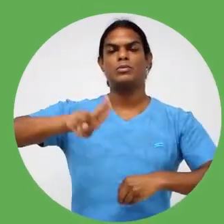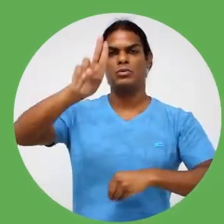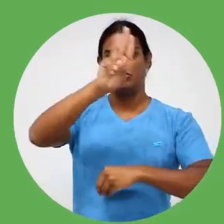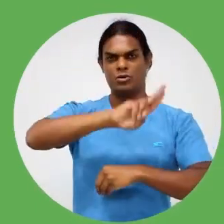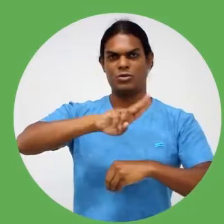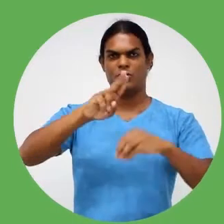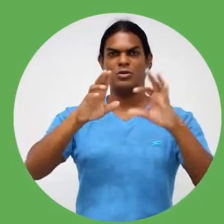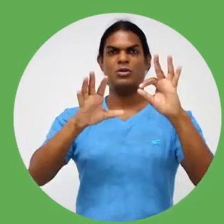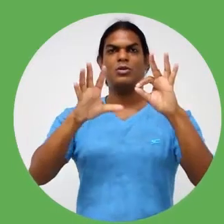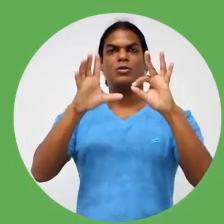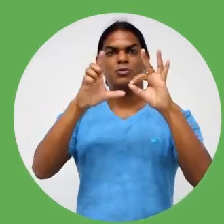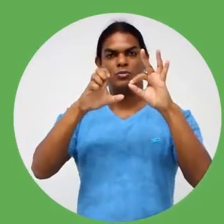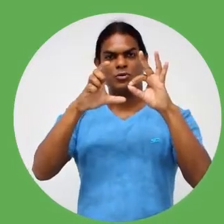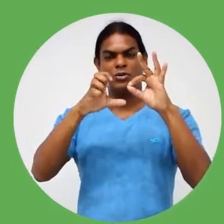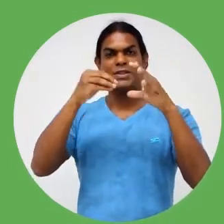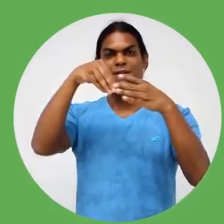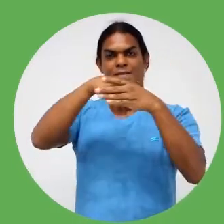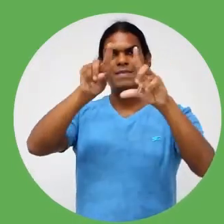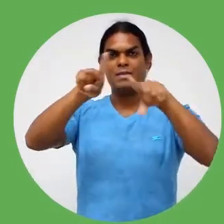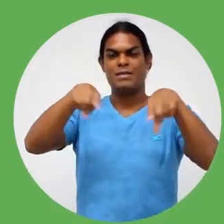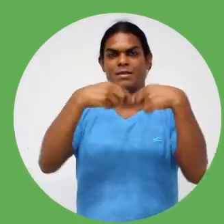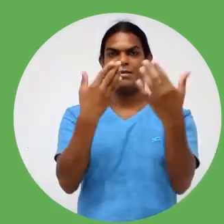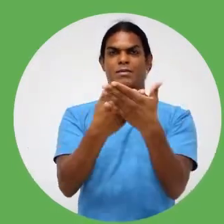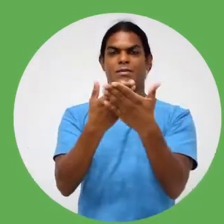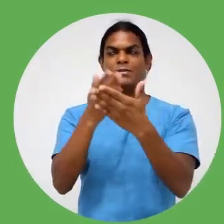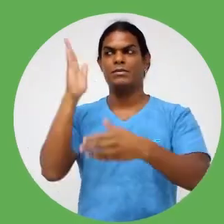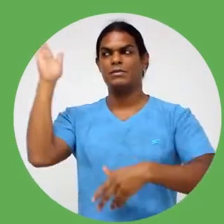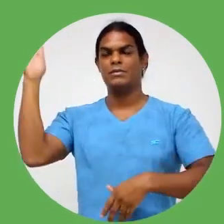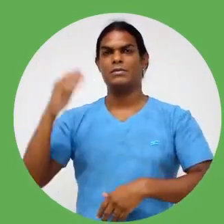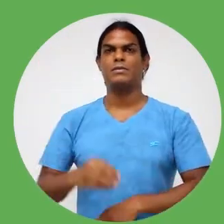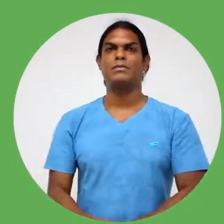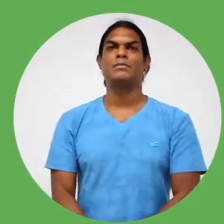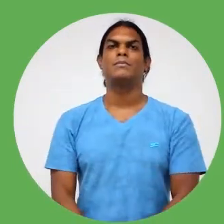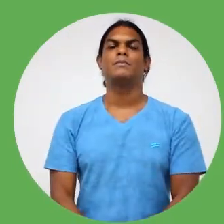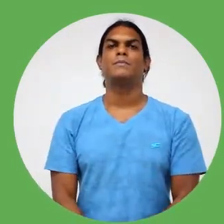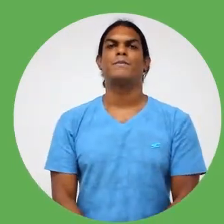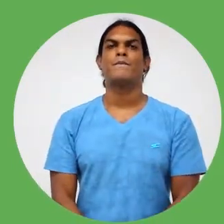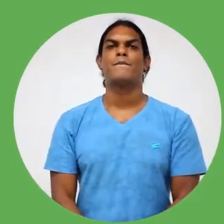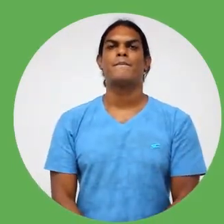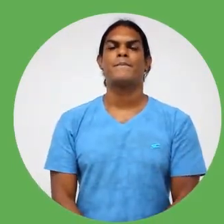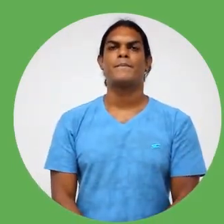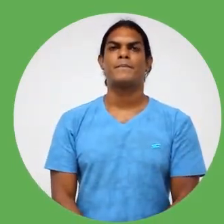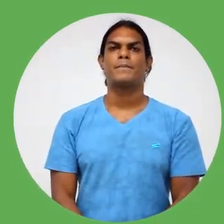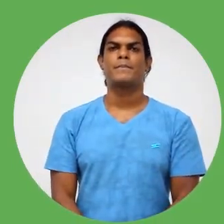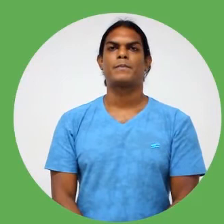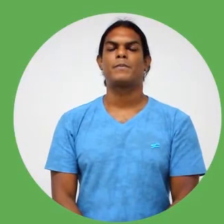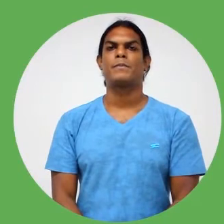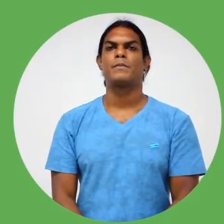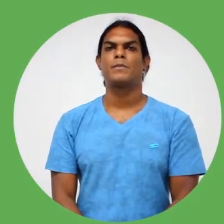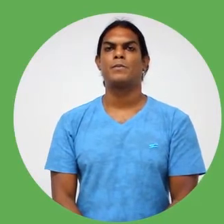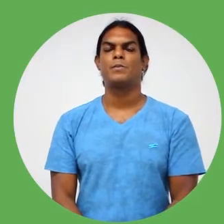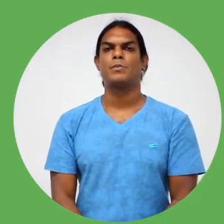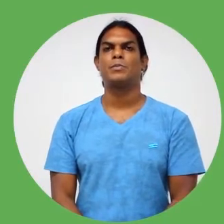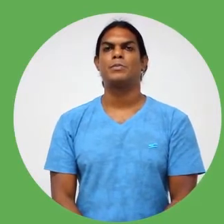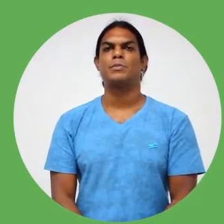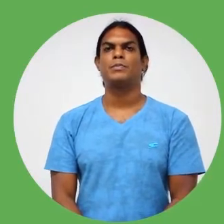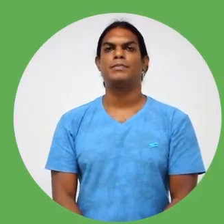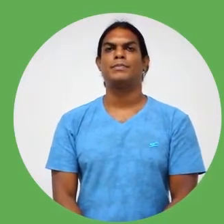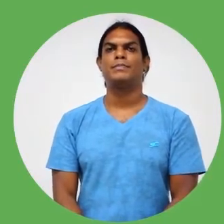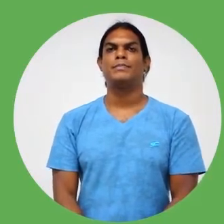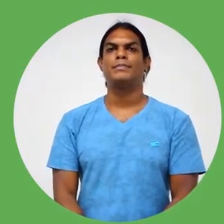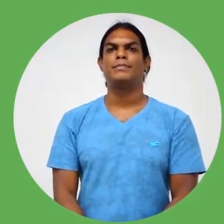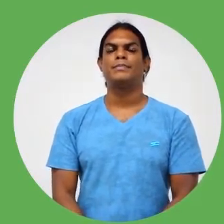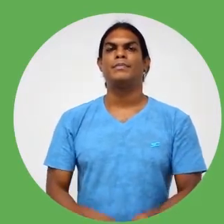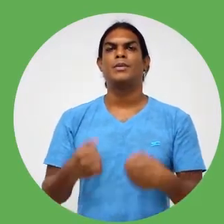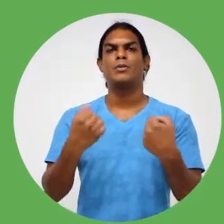Então vamos ler juntos. Ponto 1, enviar notificações ou lembretes visuais. Eu posso